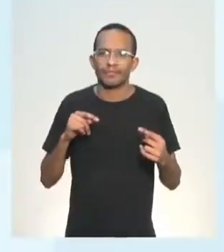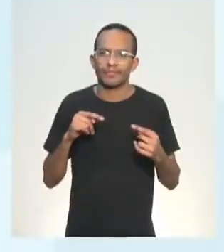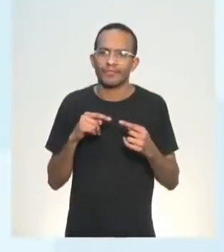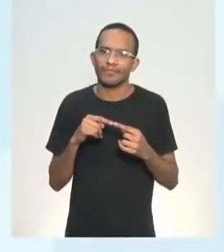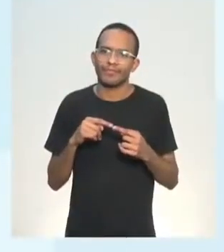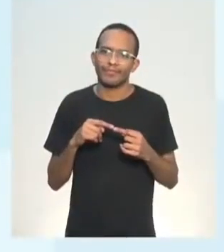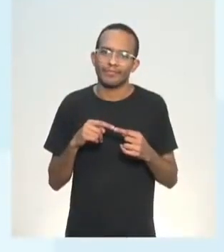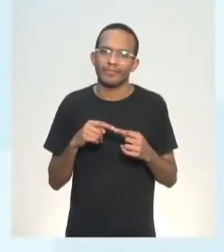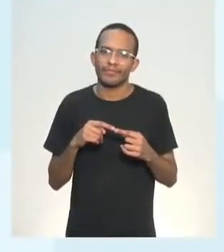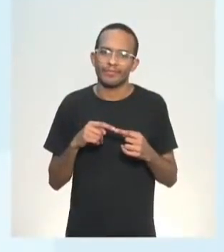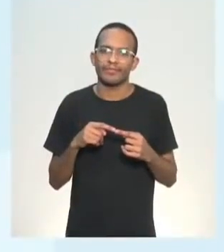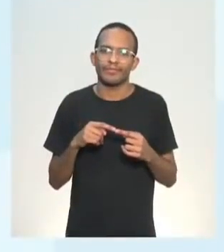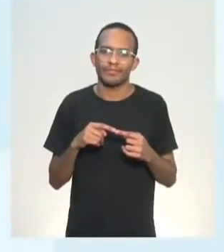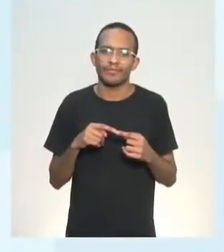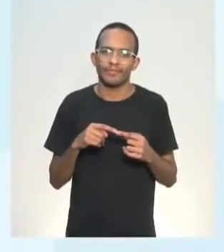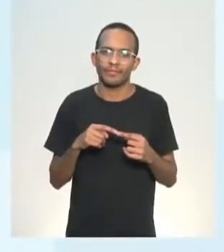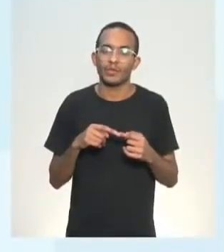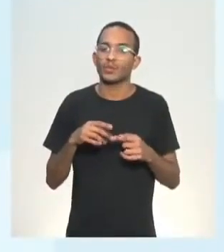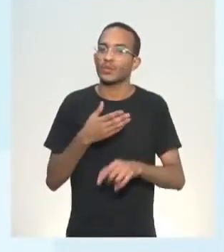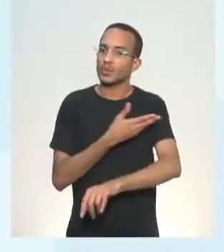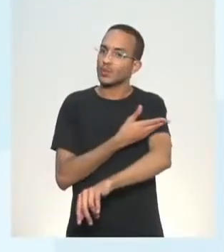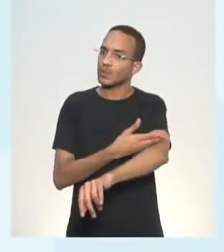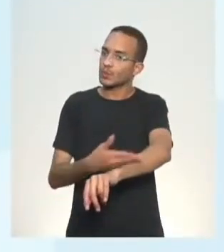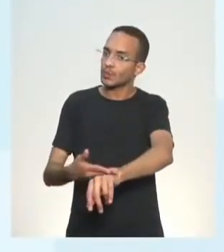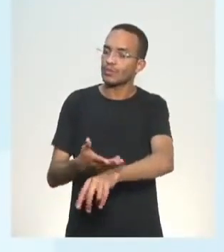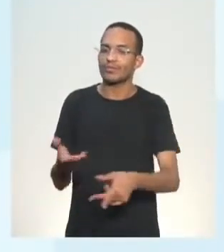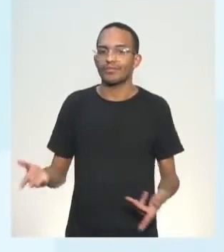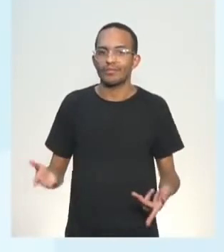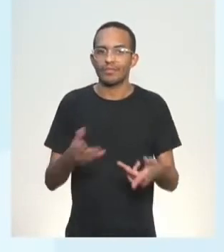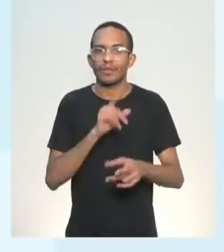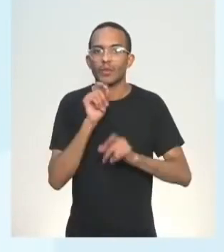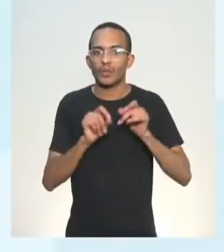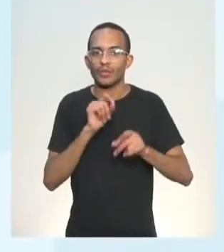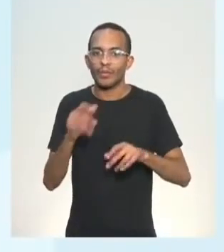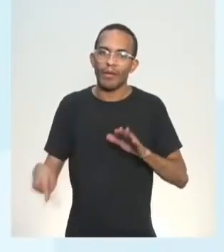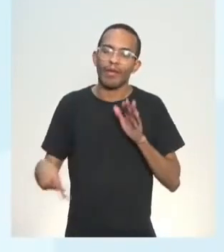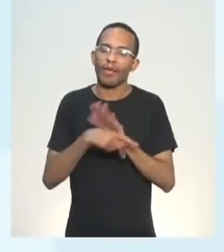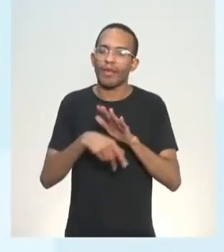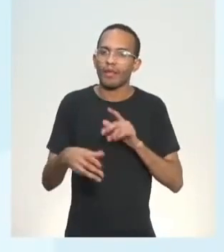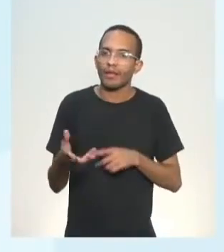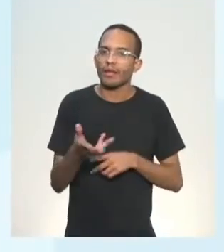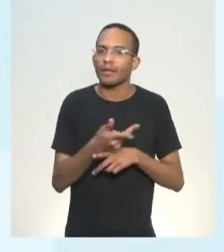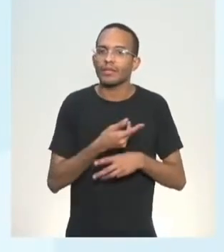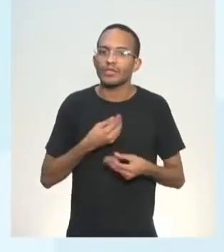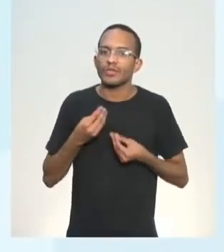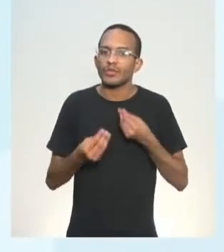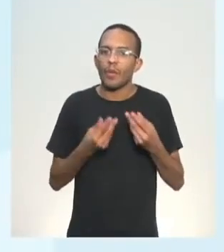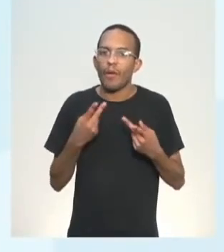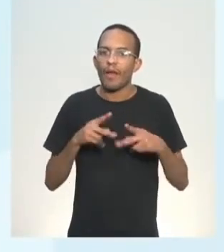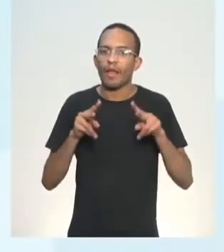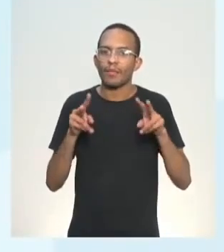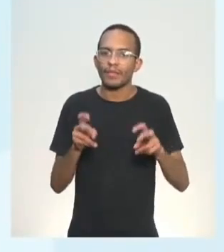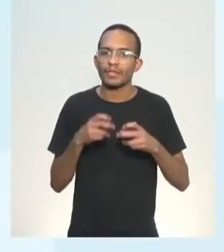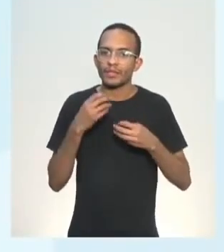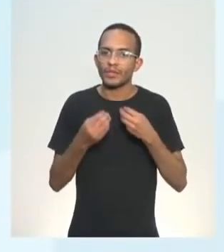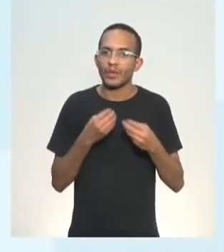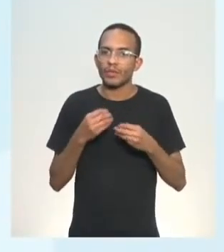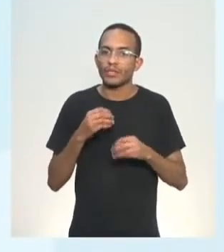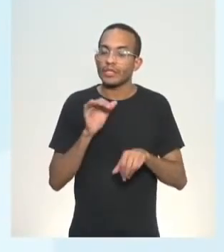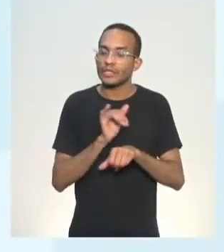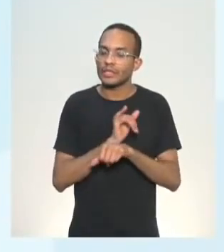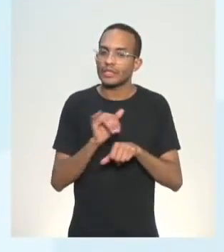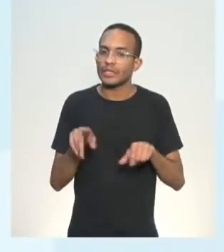consolida, né, os costumes, é o que consolida a arte, né, como sendo reconhecida como um traço da